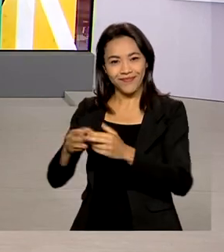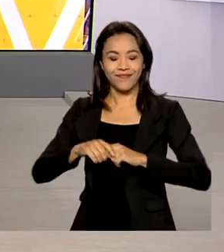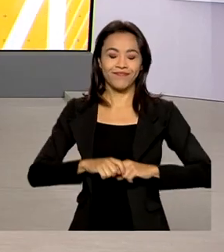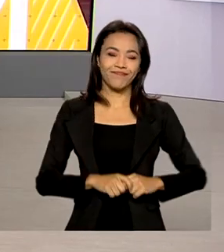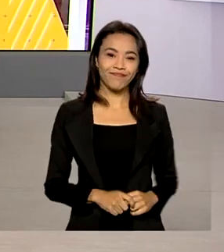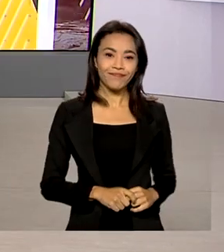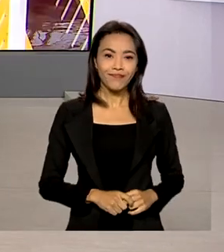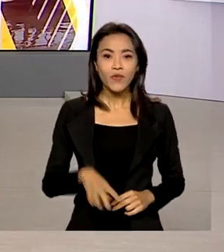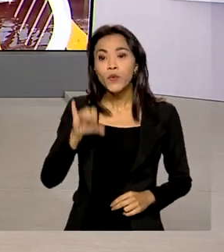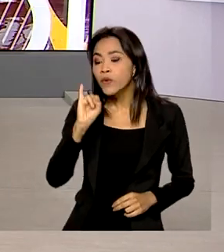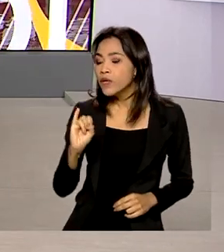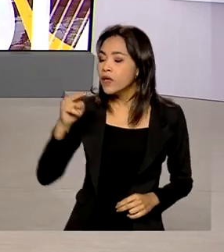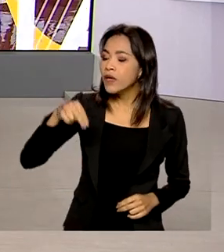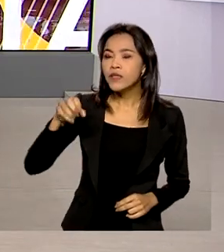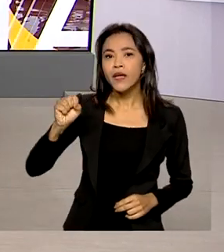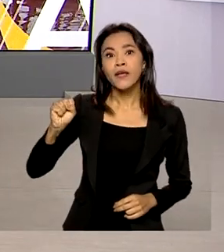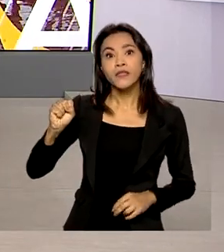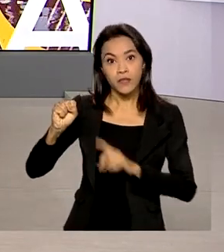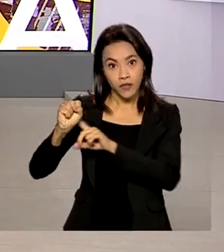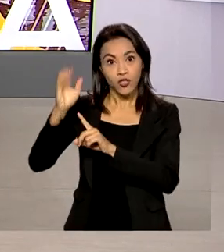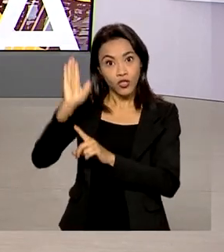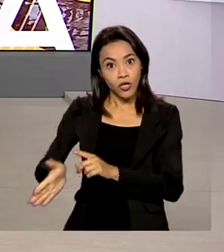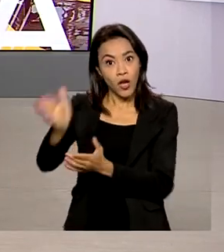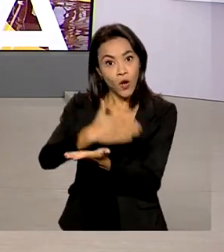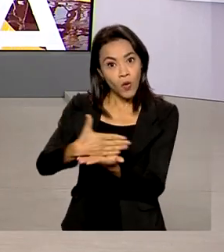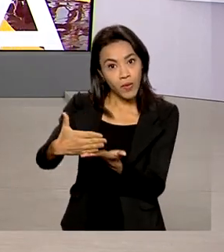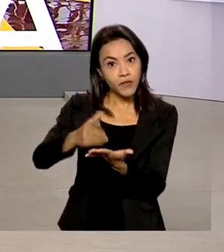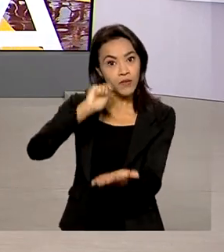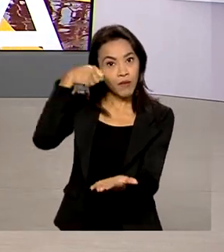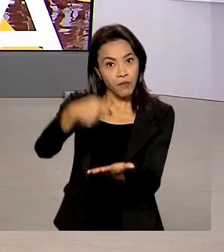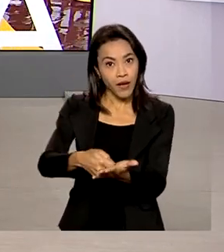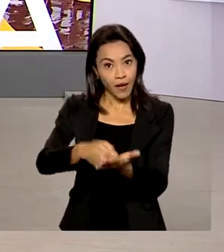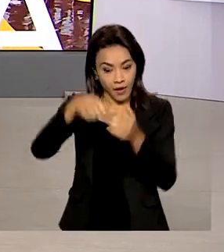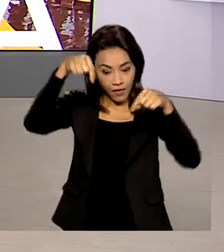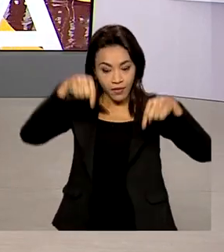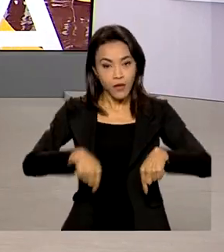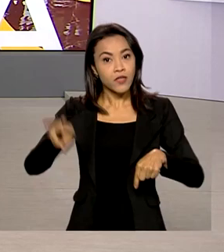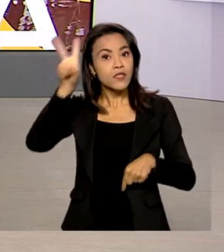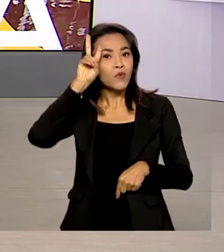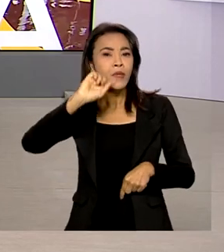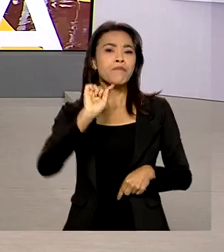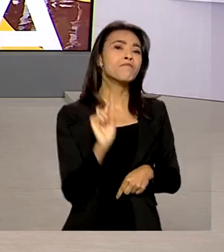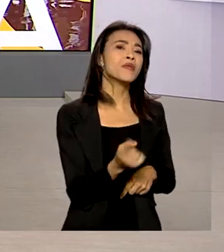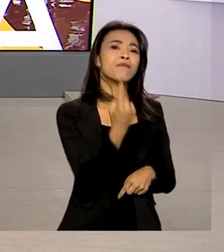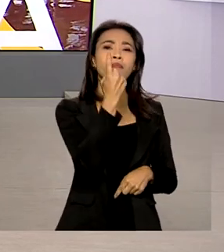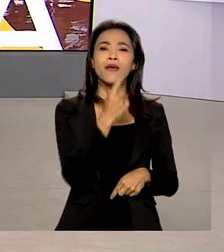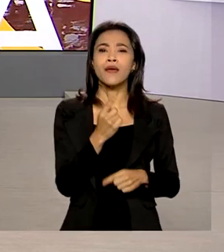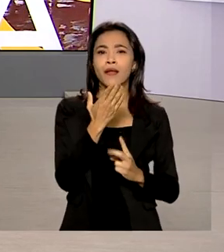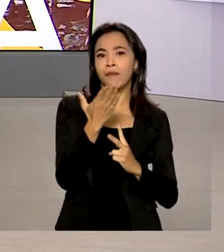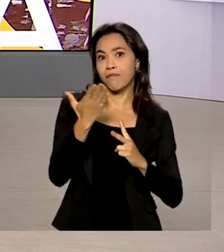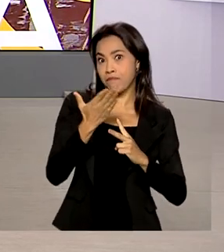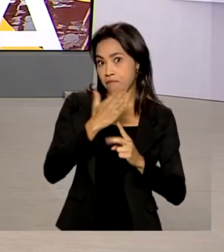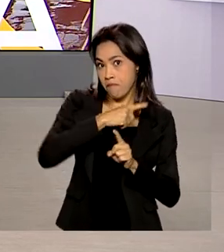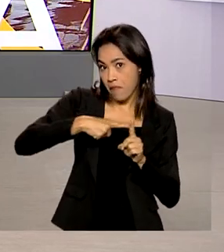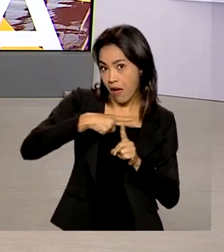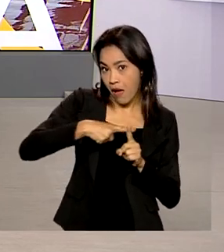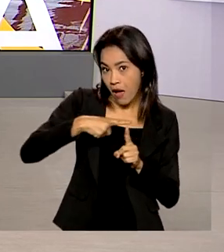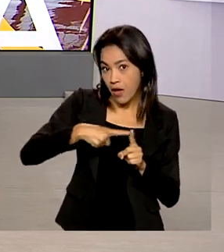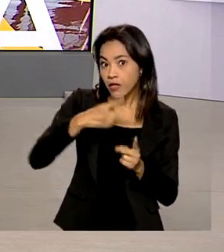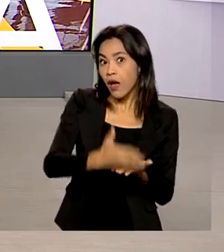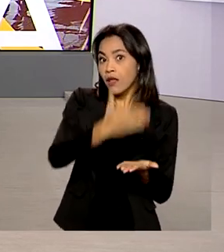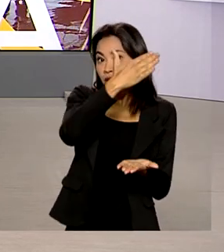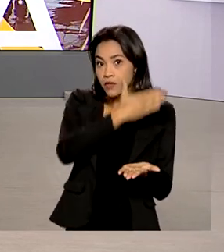O INSS começa a pagar a partir desta segunda-feira a primeira parcela da antecipação do